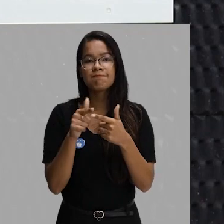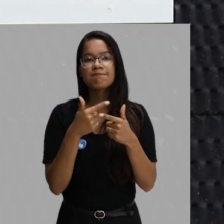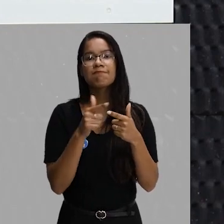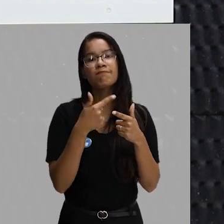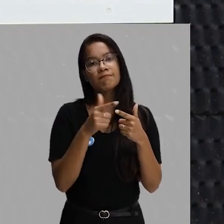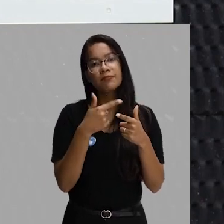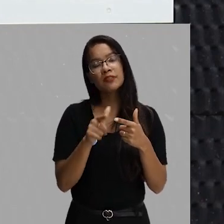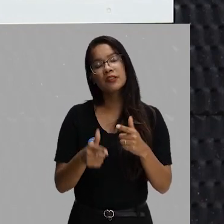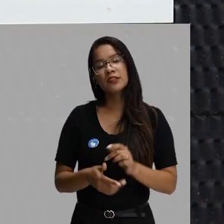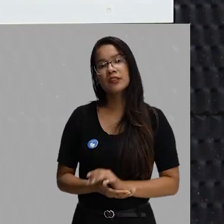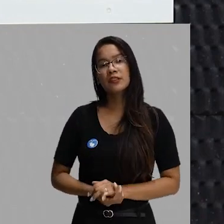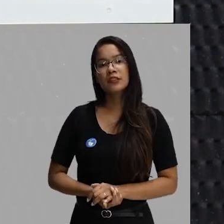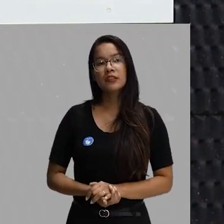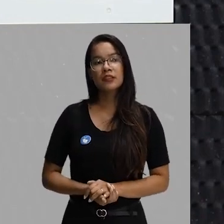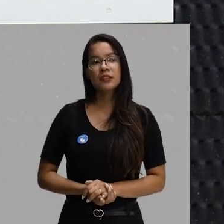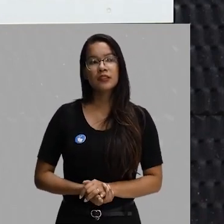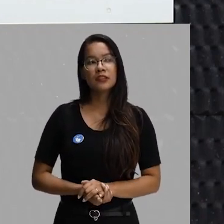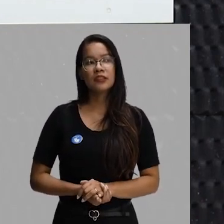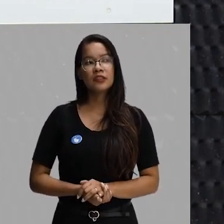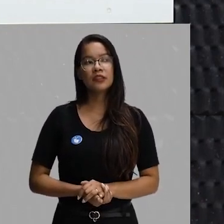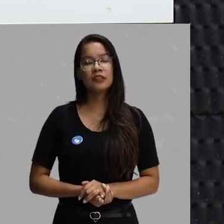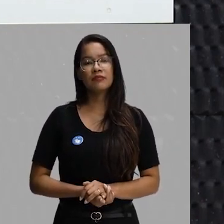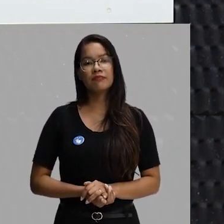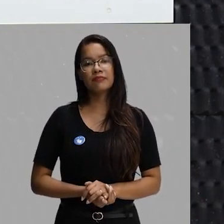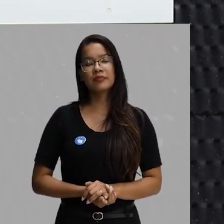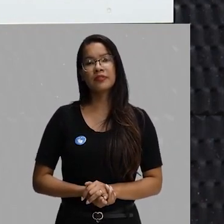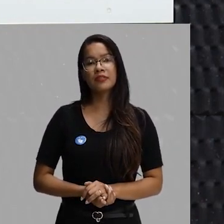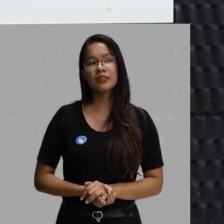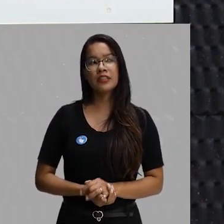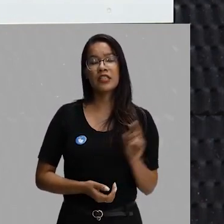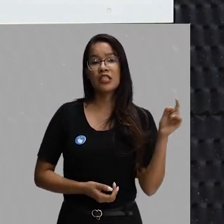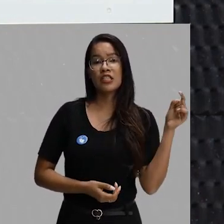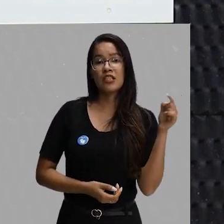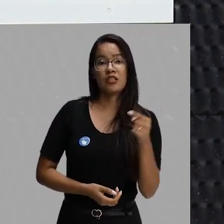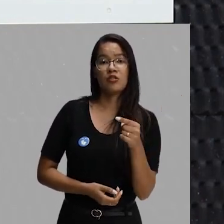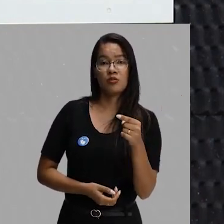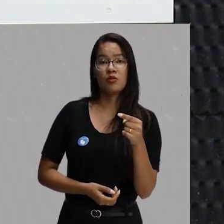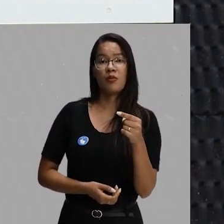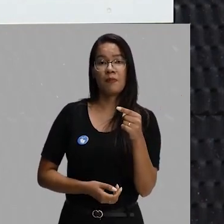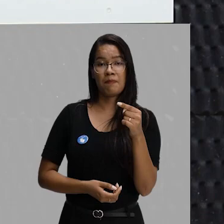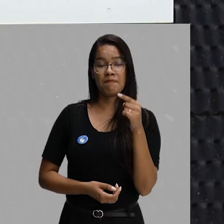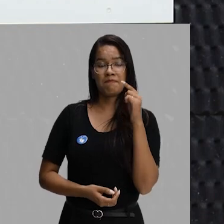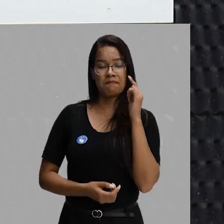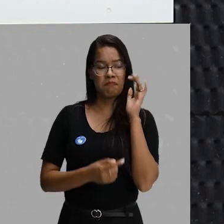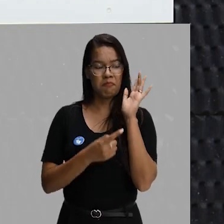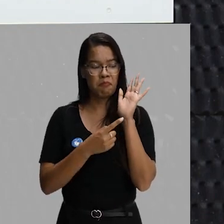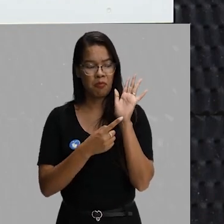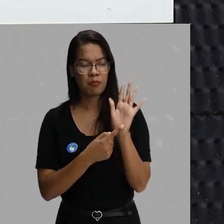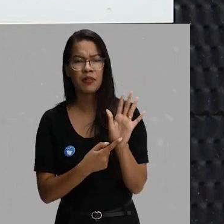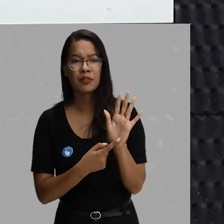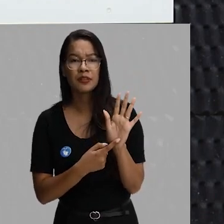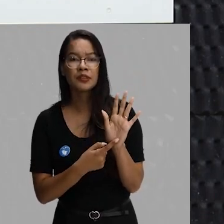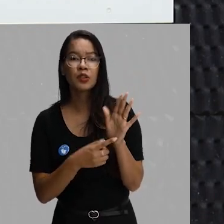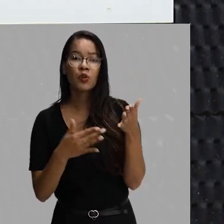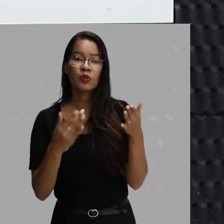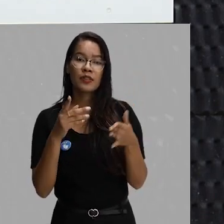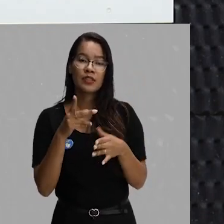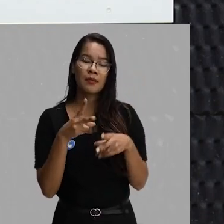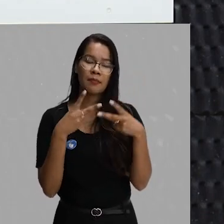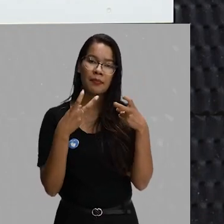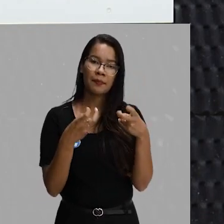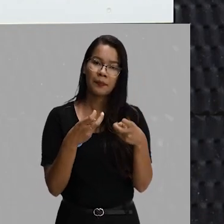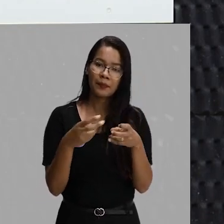perpassar por uma crise, uma instabilidade. E isso fica muito notório quando você